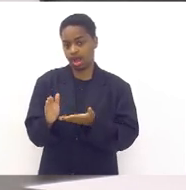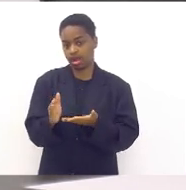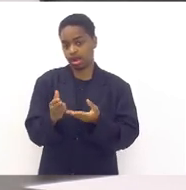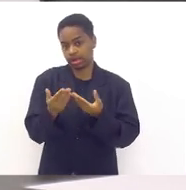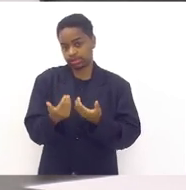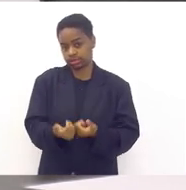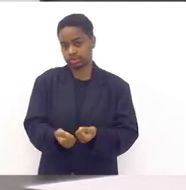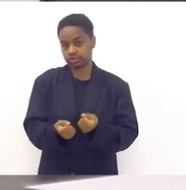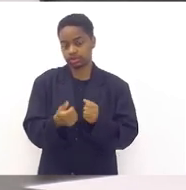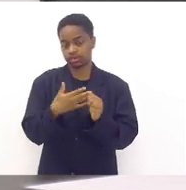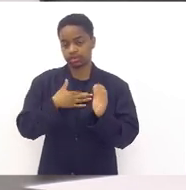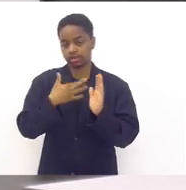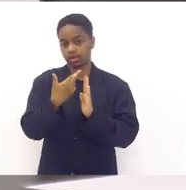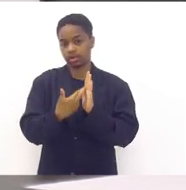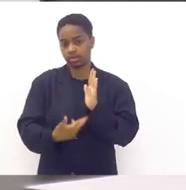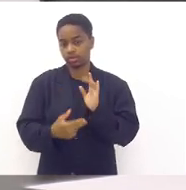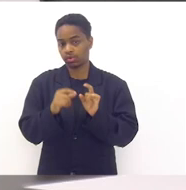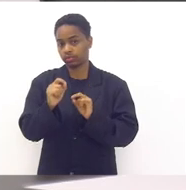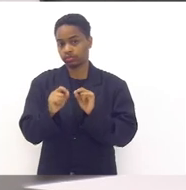é